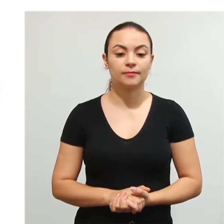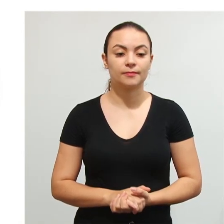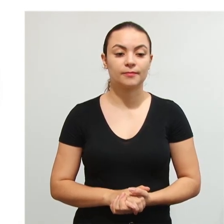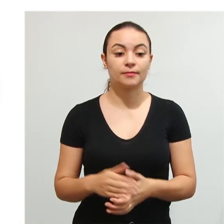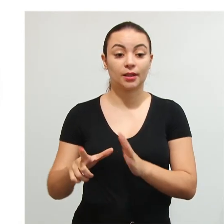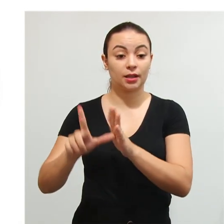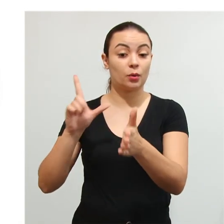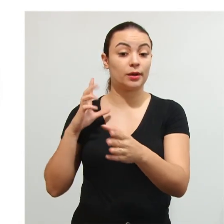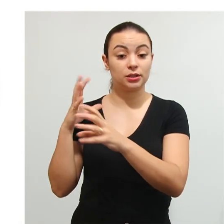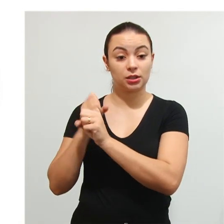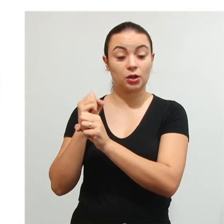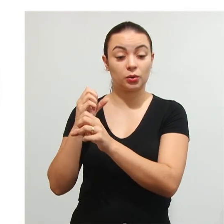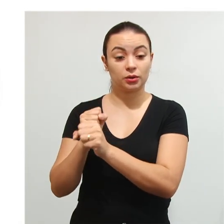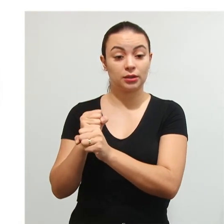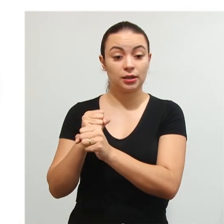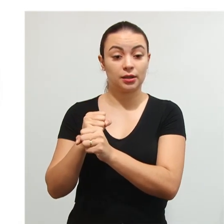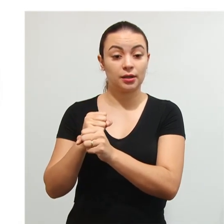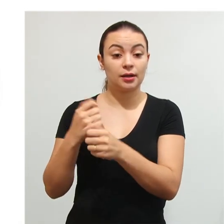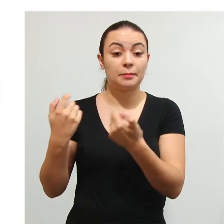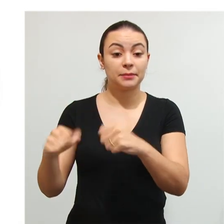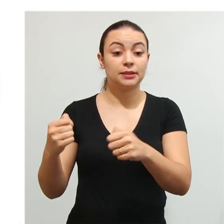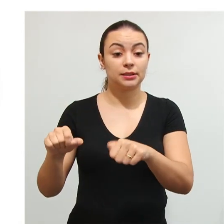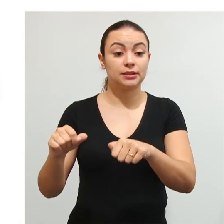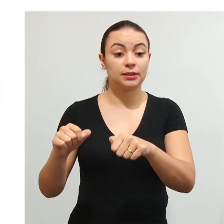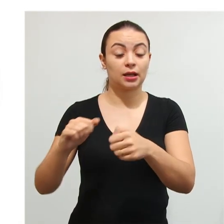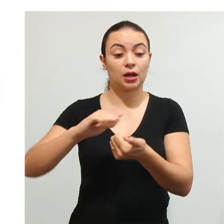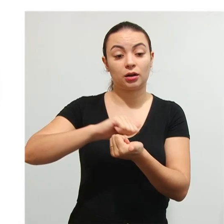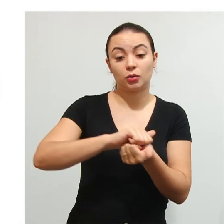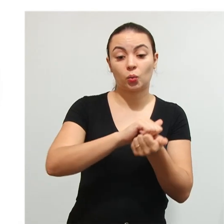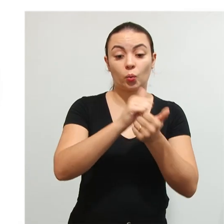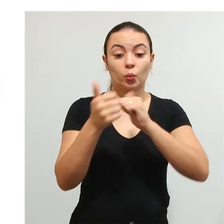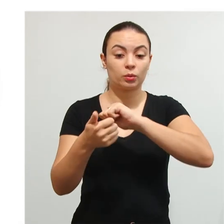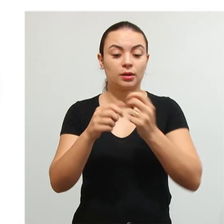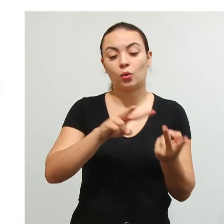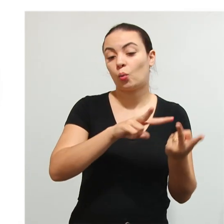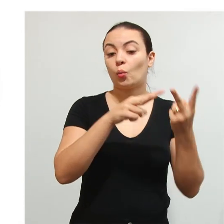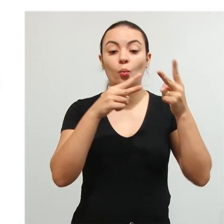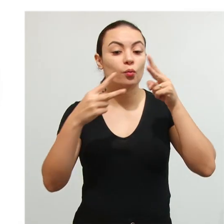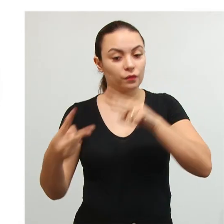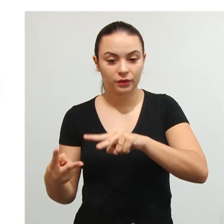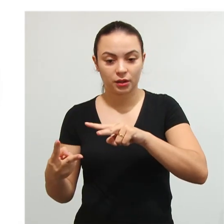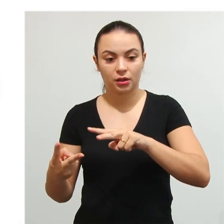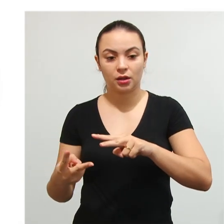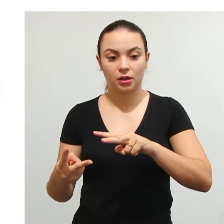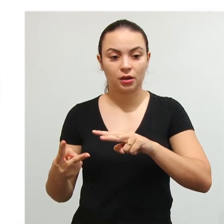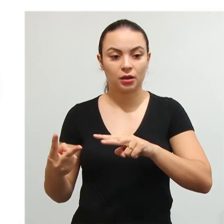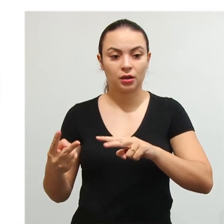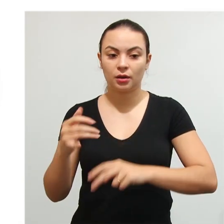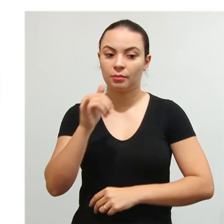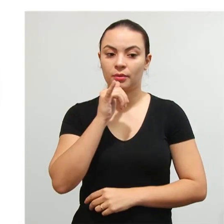cálculo fazer a conversão dessa taxa para esse período que foi capitalizado